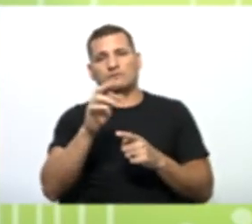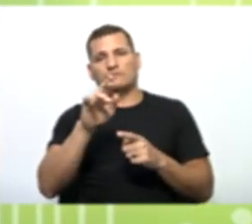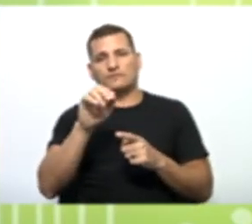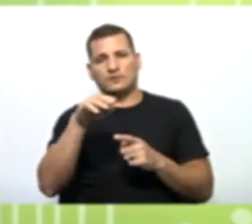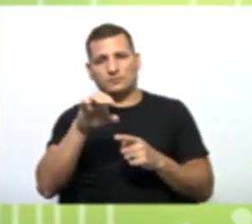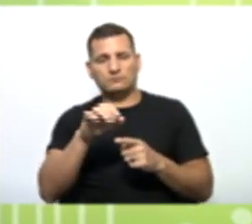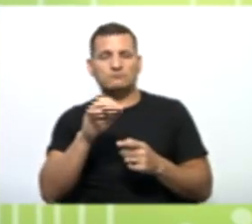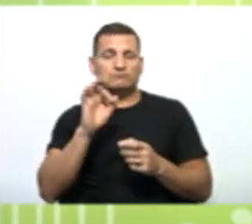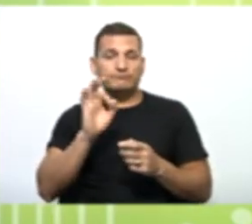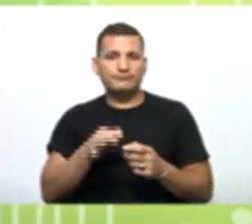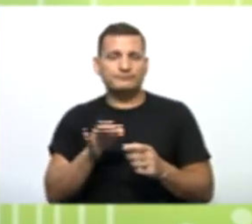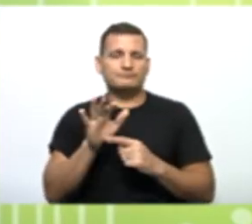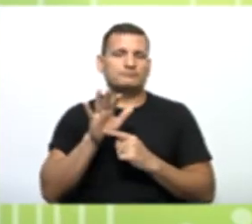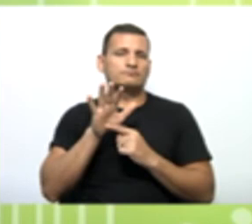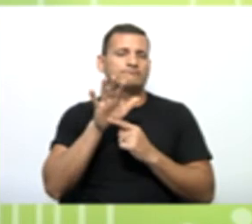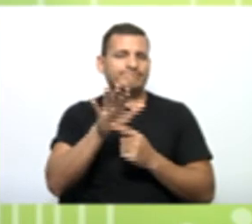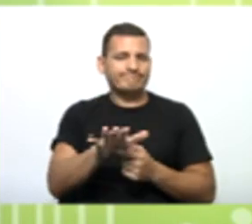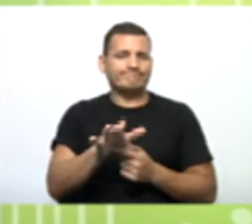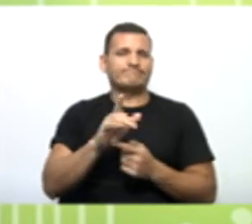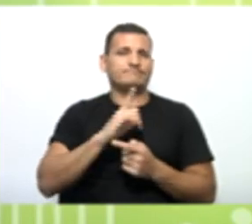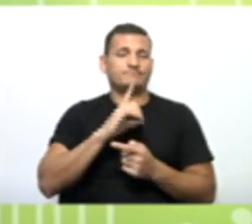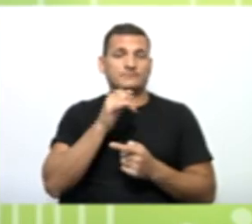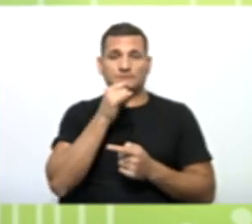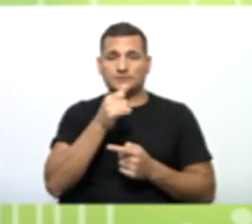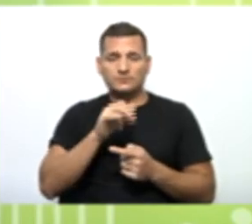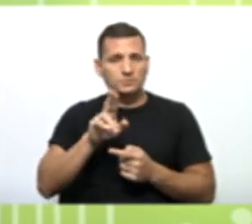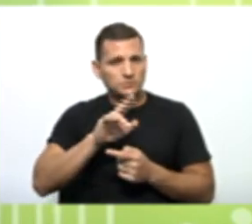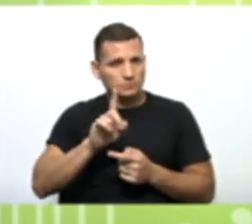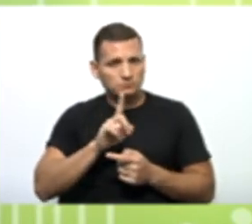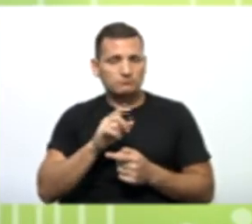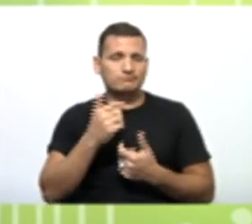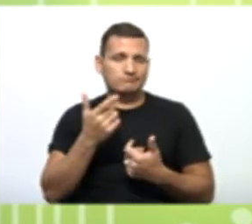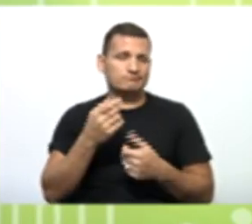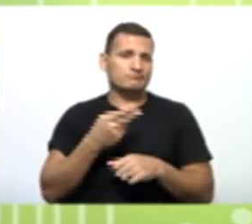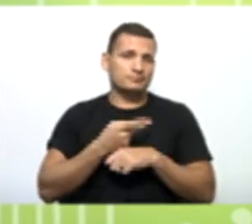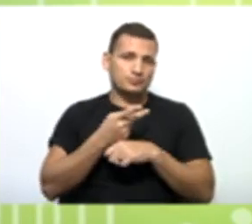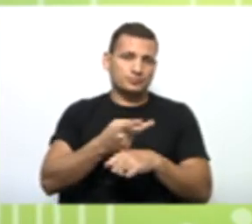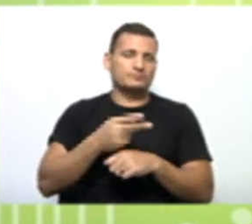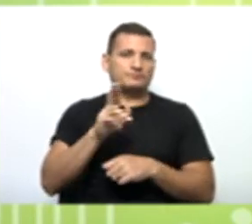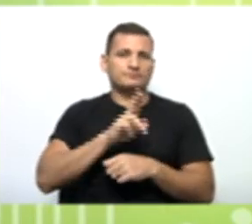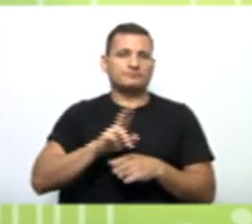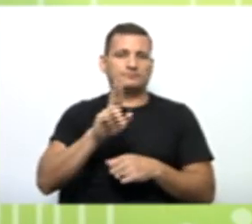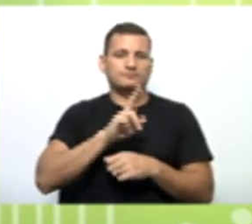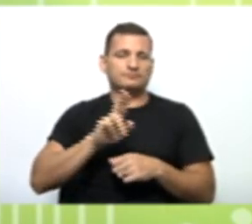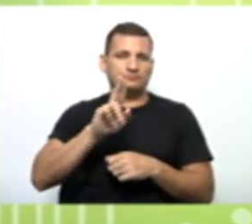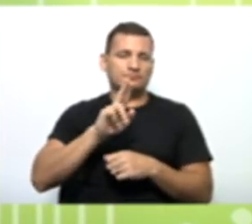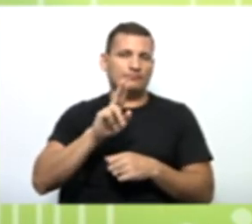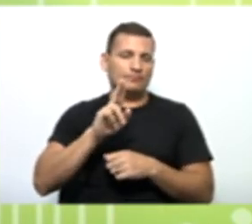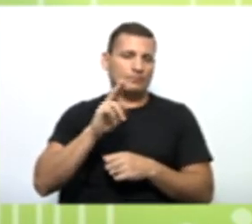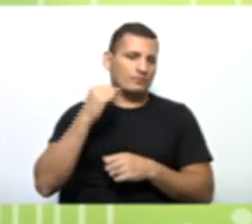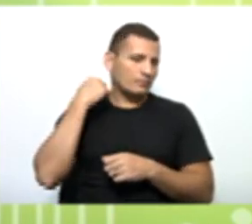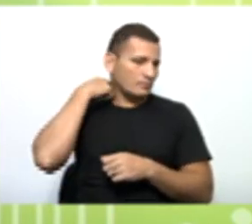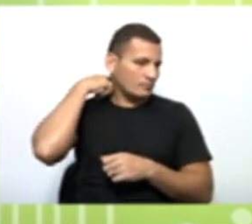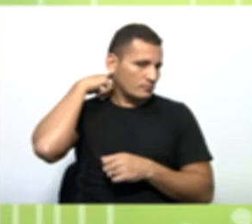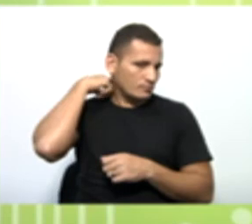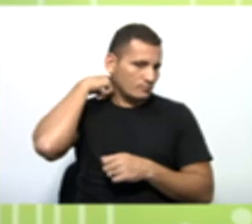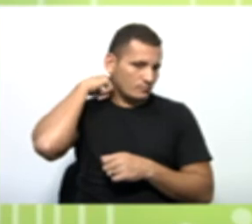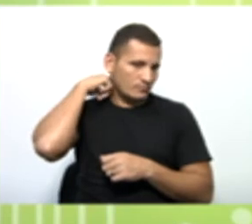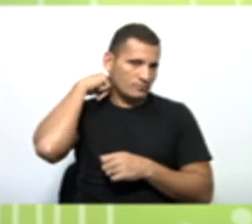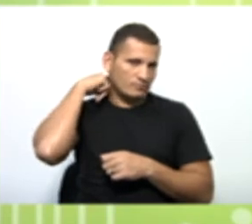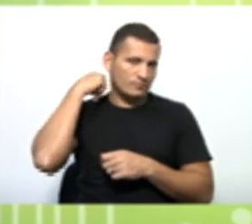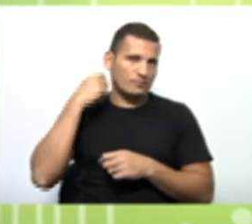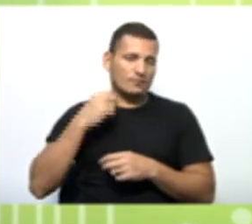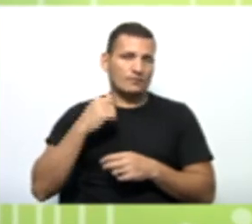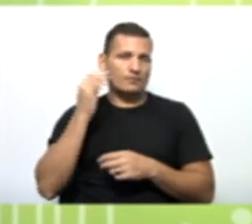ajudar muito. Quem não utilizou, procurem utilizar, certo? Eu achei assim uma obrigação